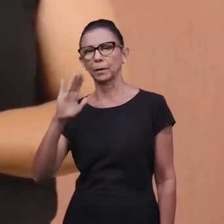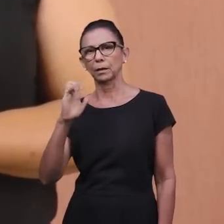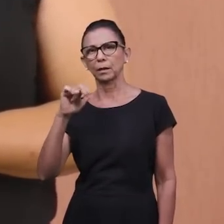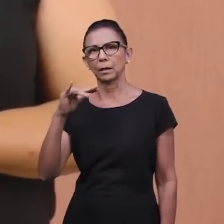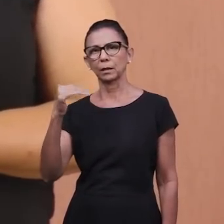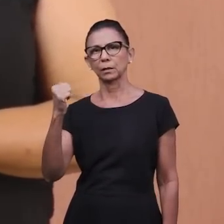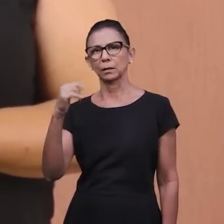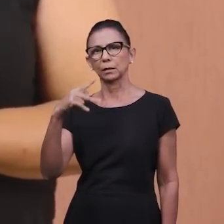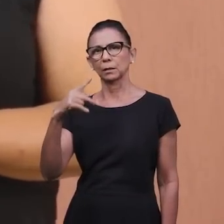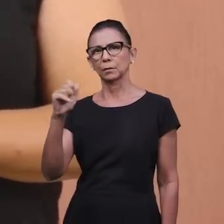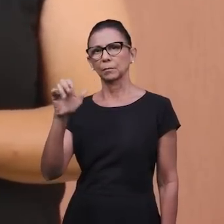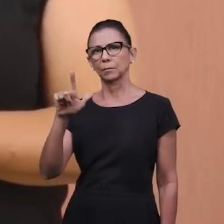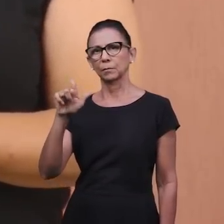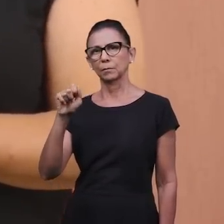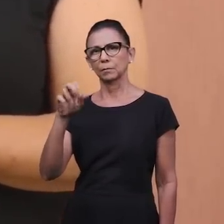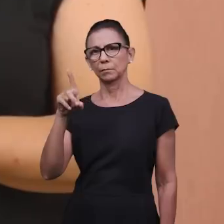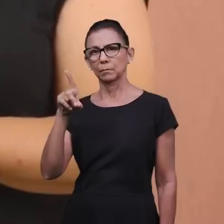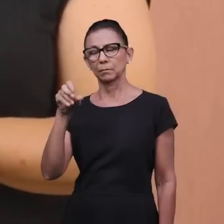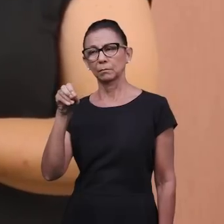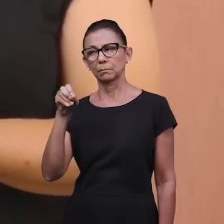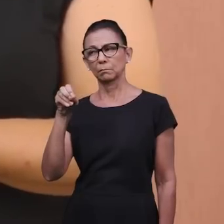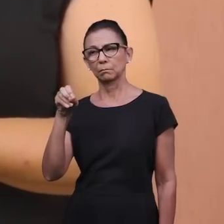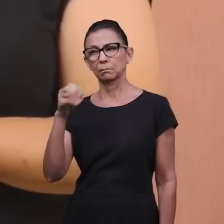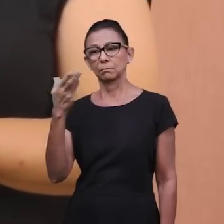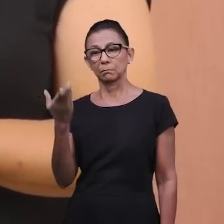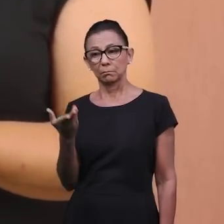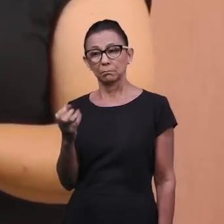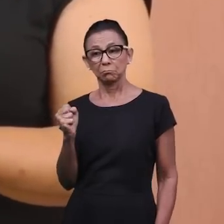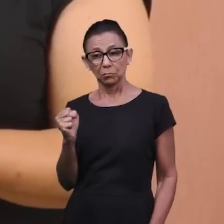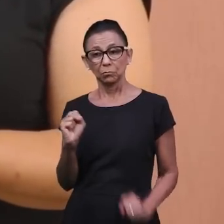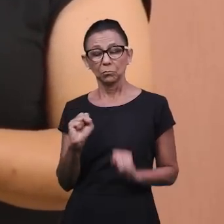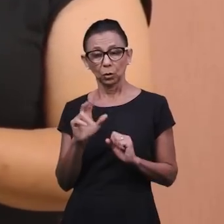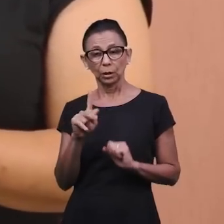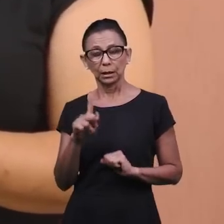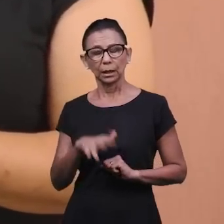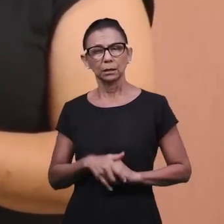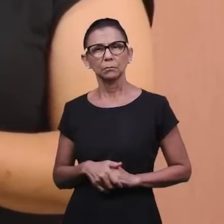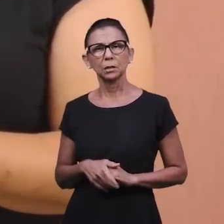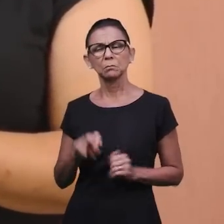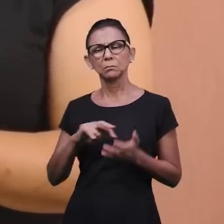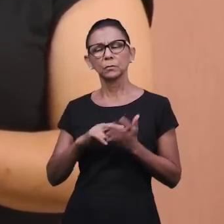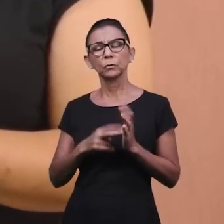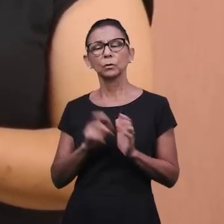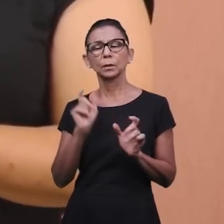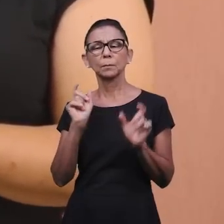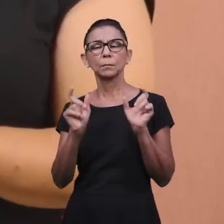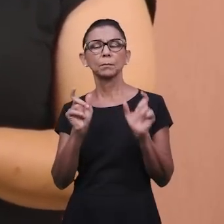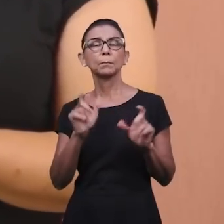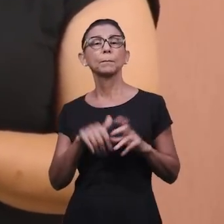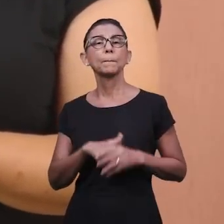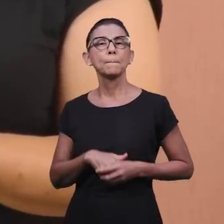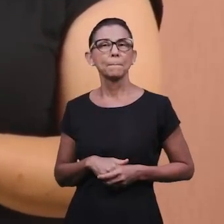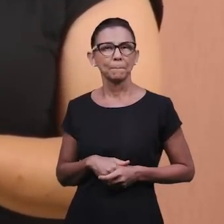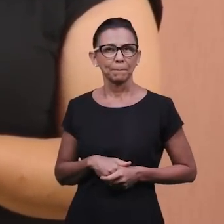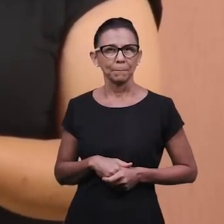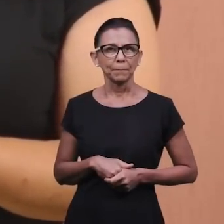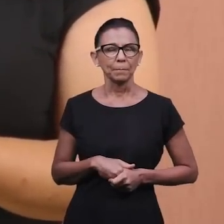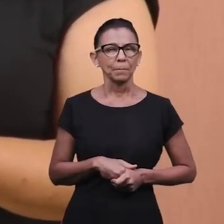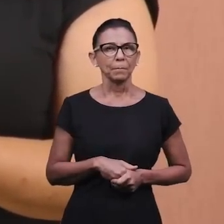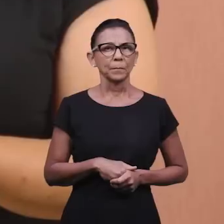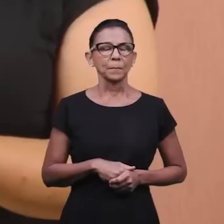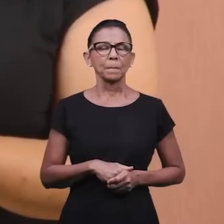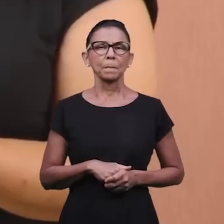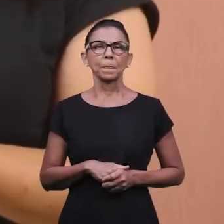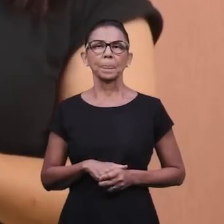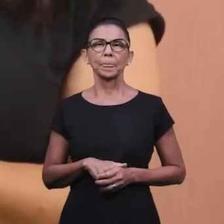encapelado. Mas tem uma coisinha que eu queria perguntar. E quando o surdo não compreende português? Porque para